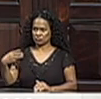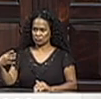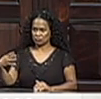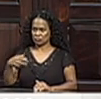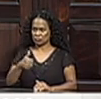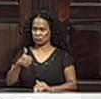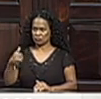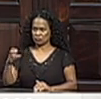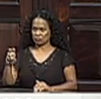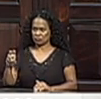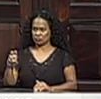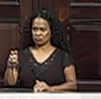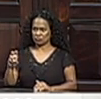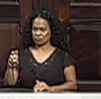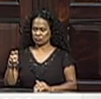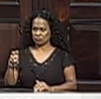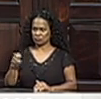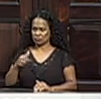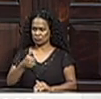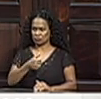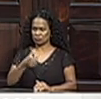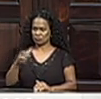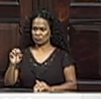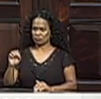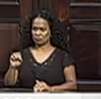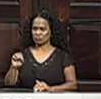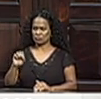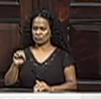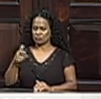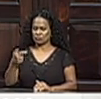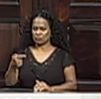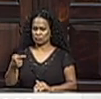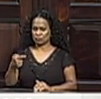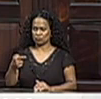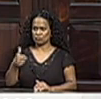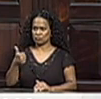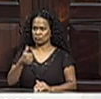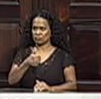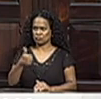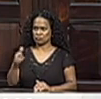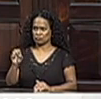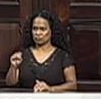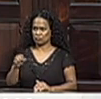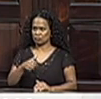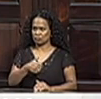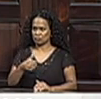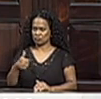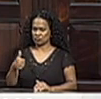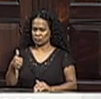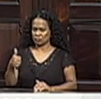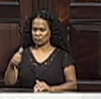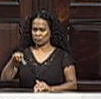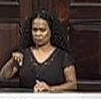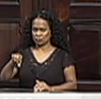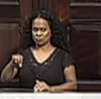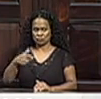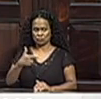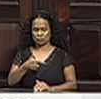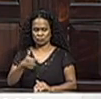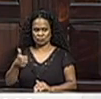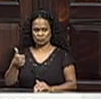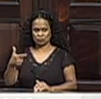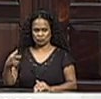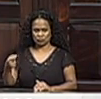114, 115, 116, 117, 118, 119,